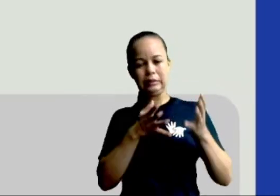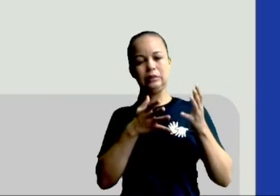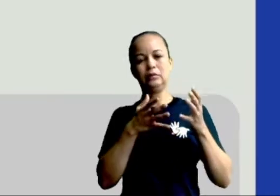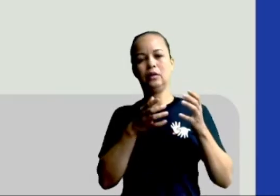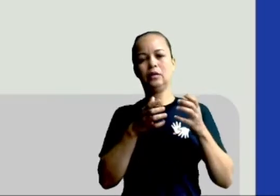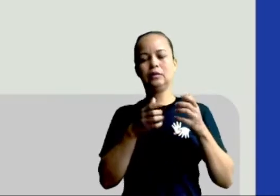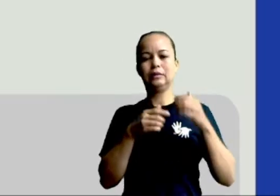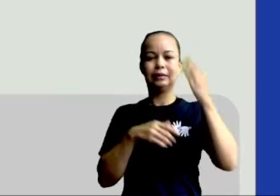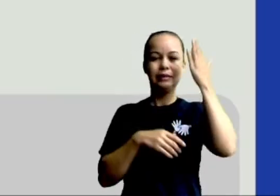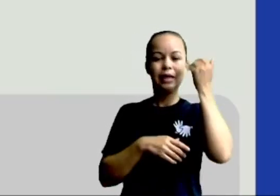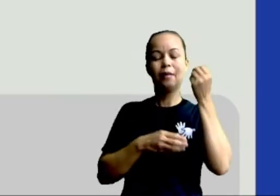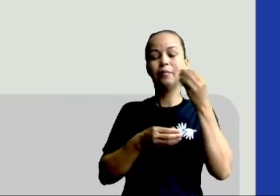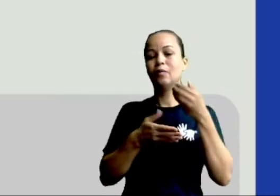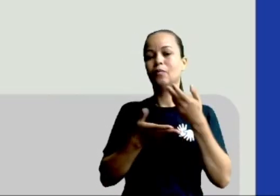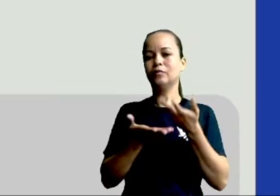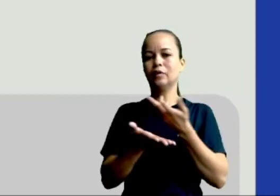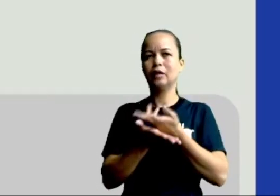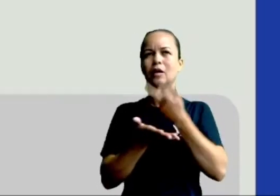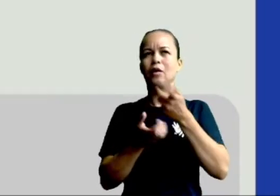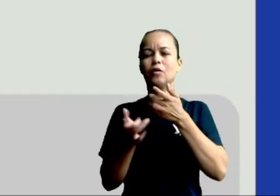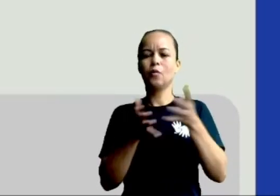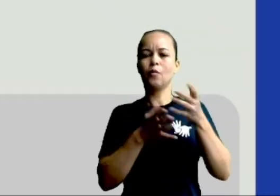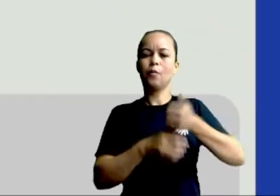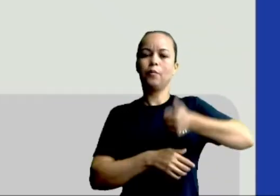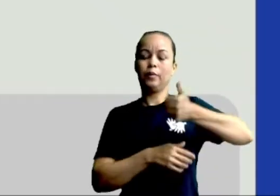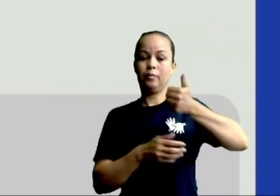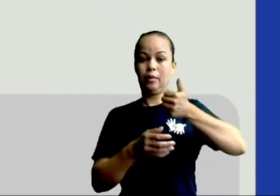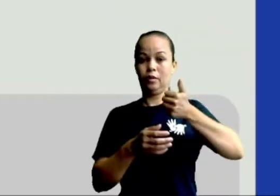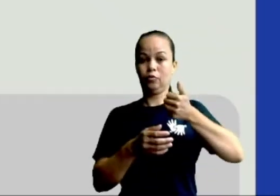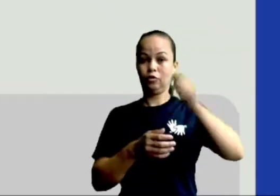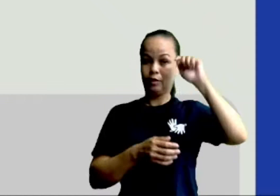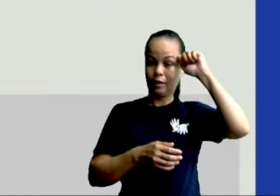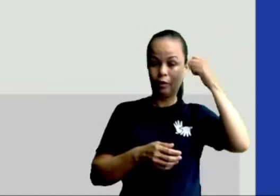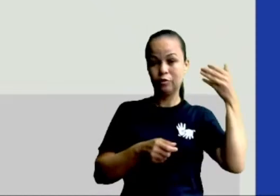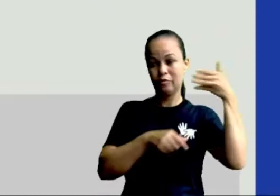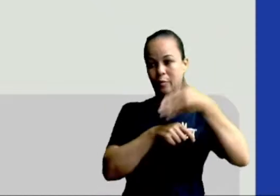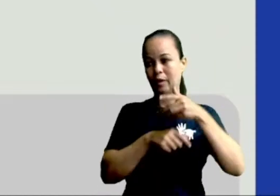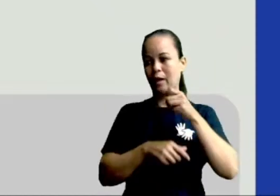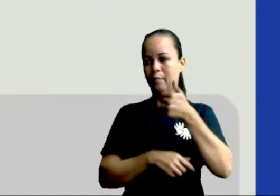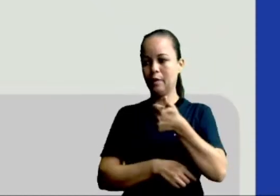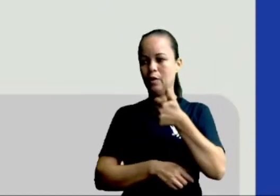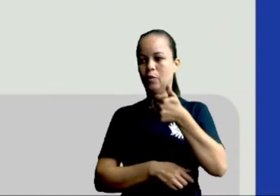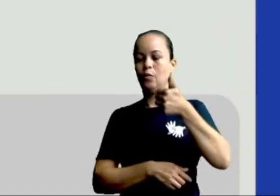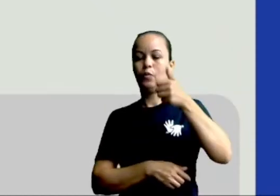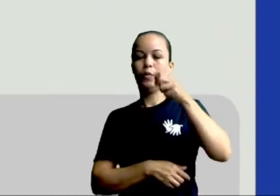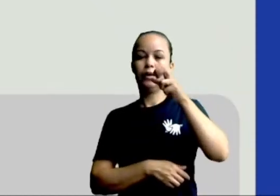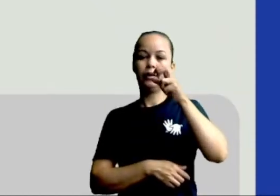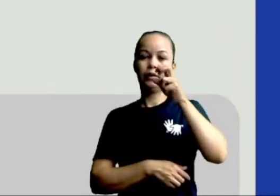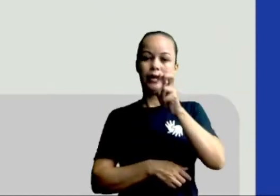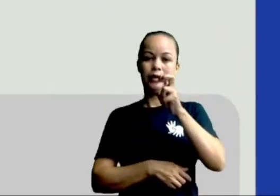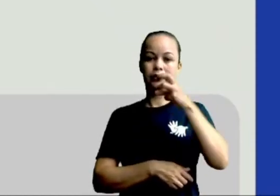quando foi que os primeiros negros foram trazidos para cá? Em 1539. Mas só em